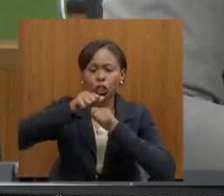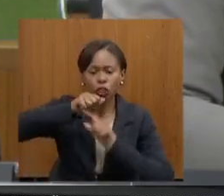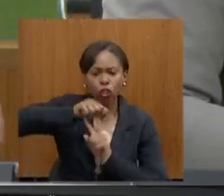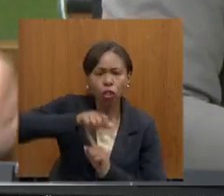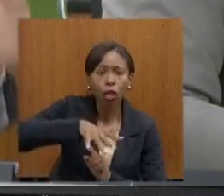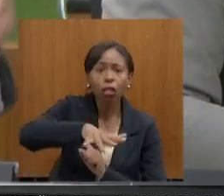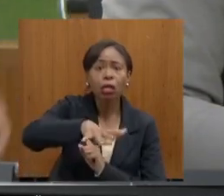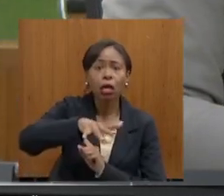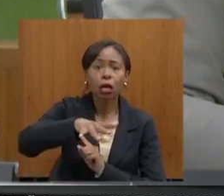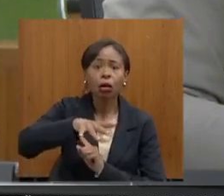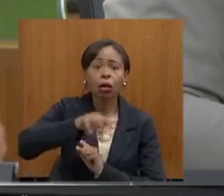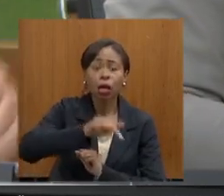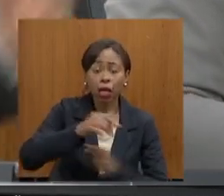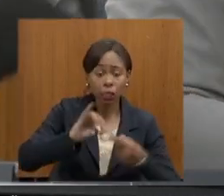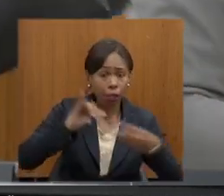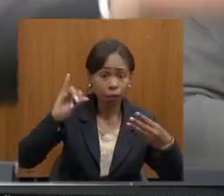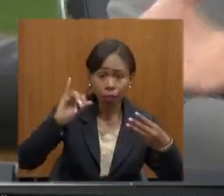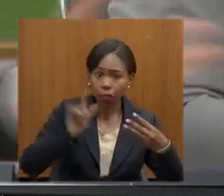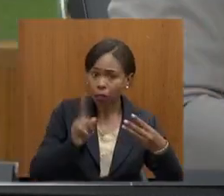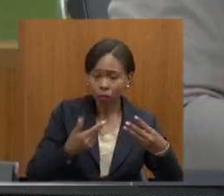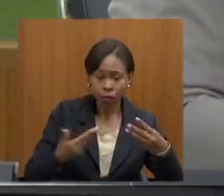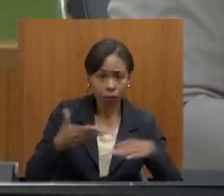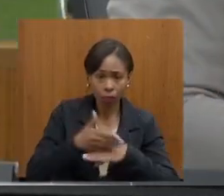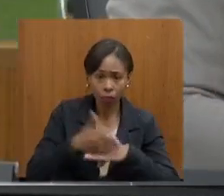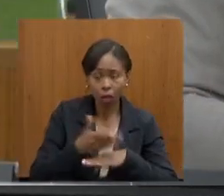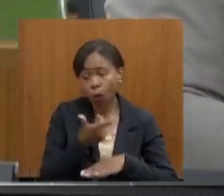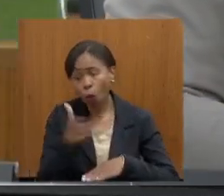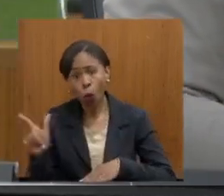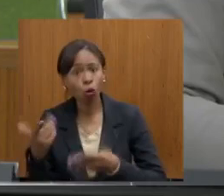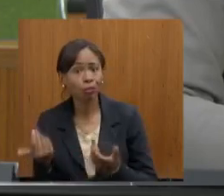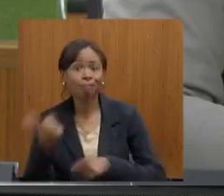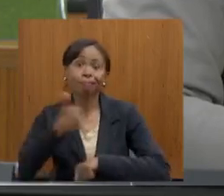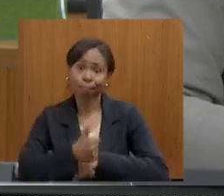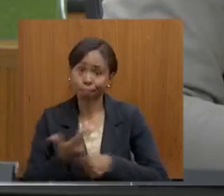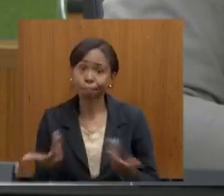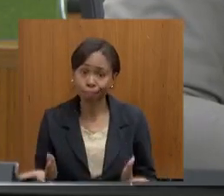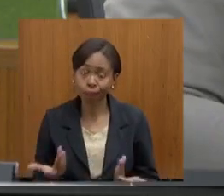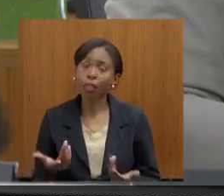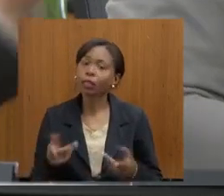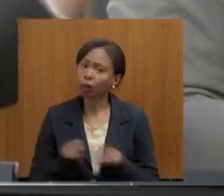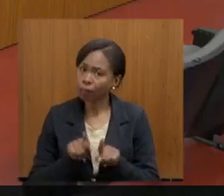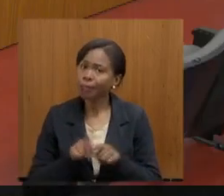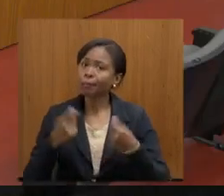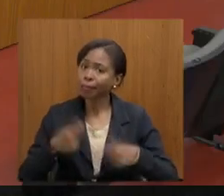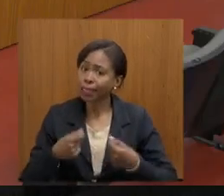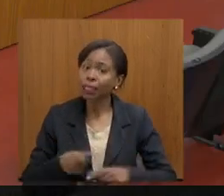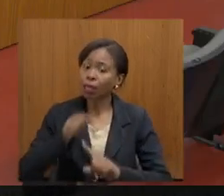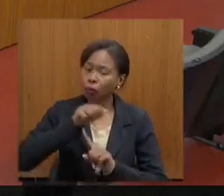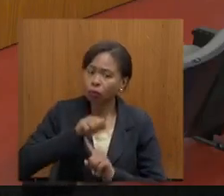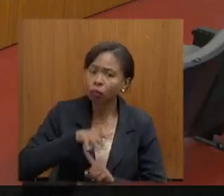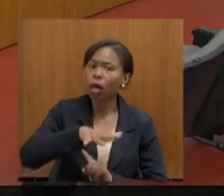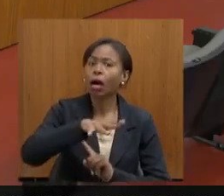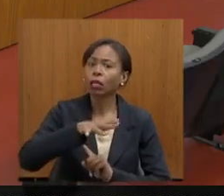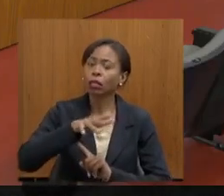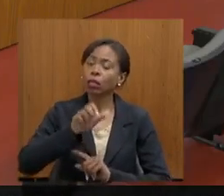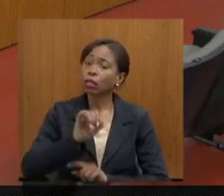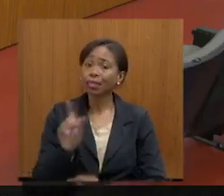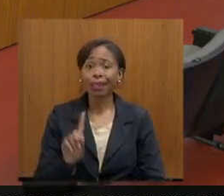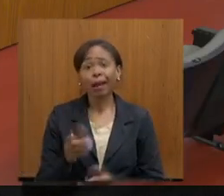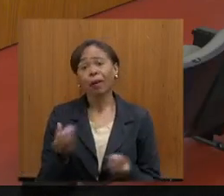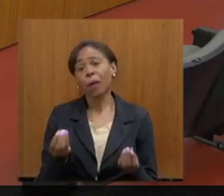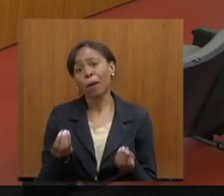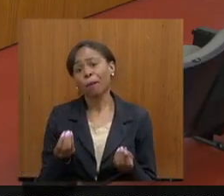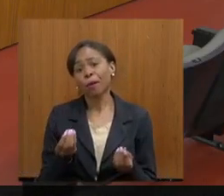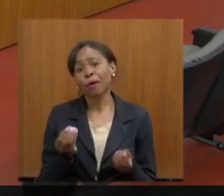a concessão se nós não fizemos nós vamos deixar a população sem atendimento o município sem atendimento O agronegócio